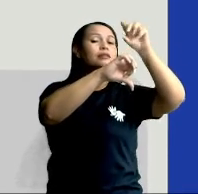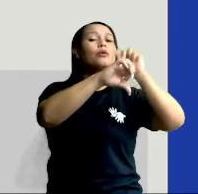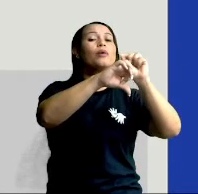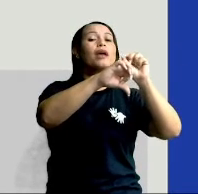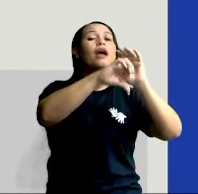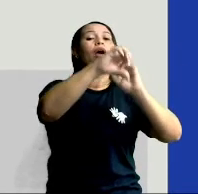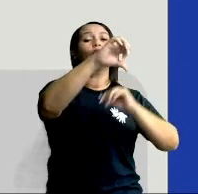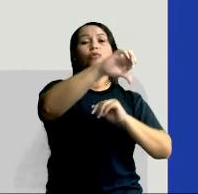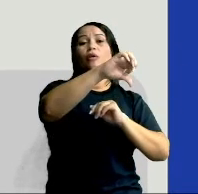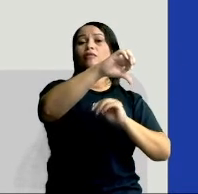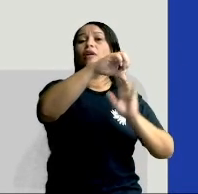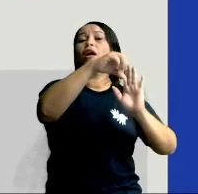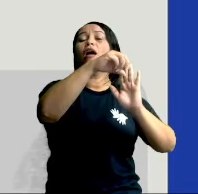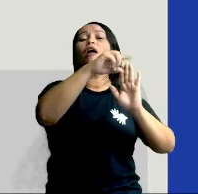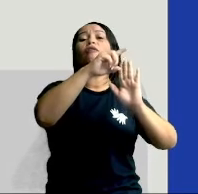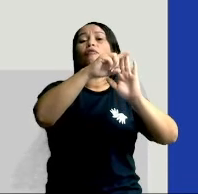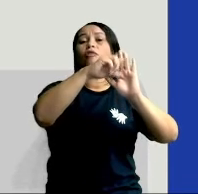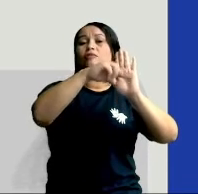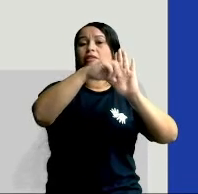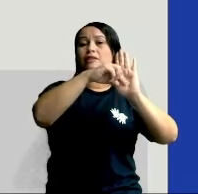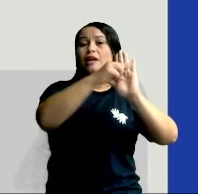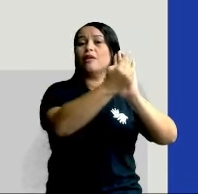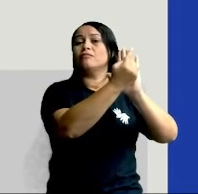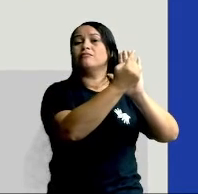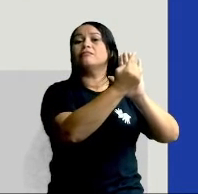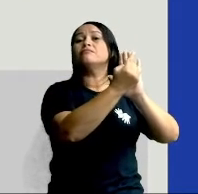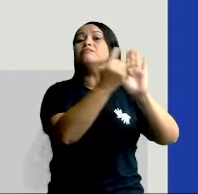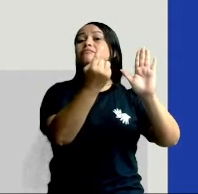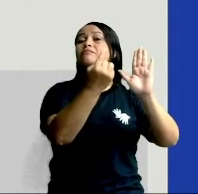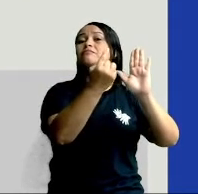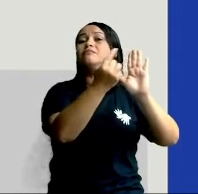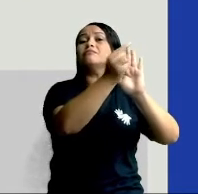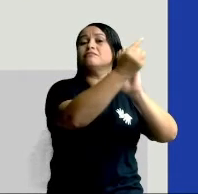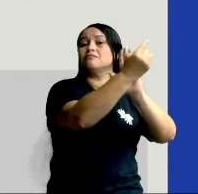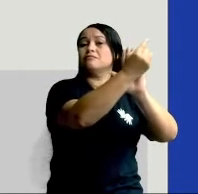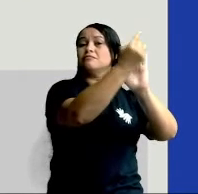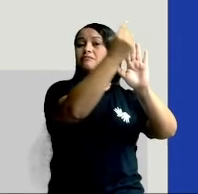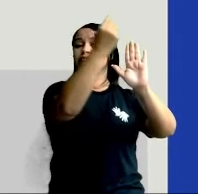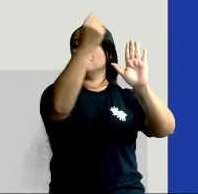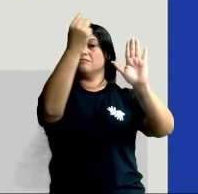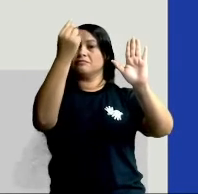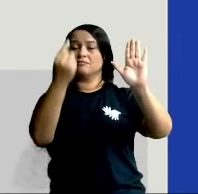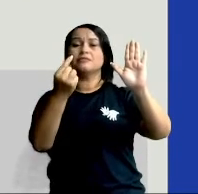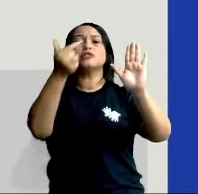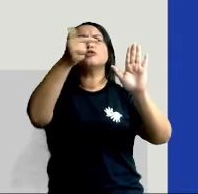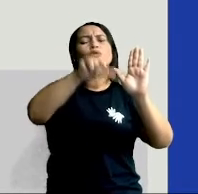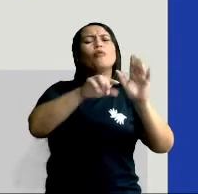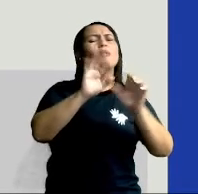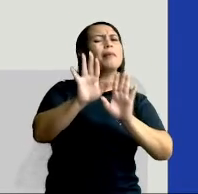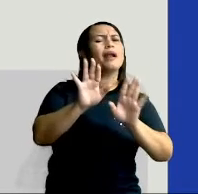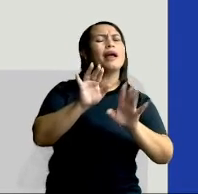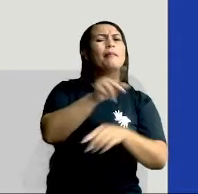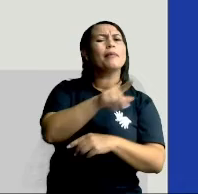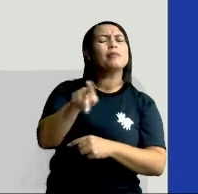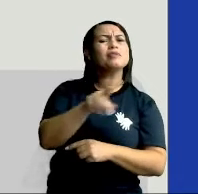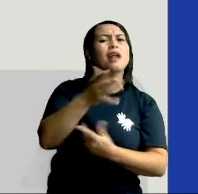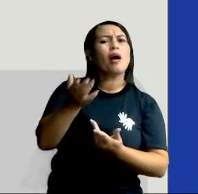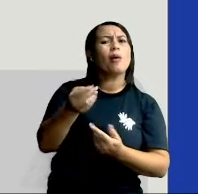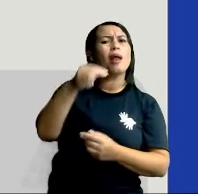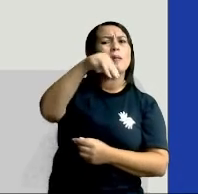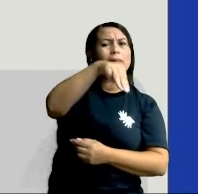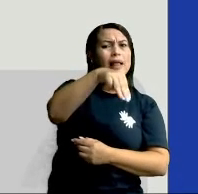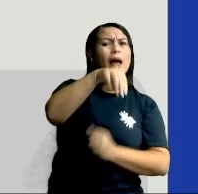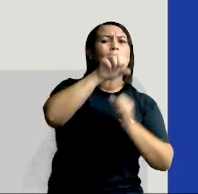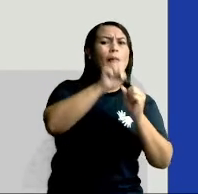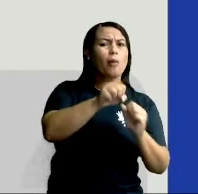tá? Esse 9, o que é que eu faço com ele? Pego mais uma vez. Ah, professora, mas aí é milhar. A senhora